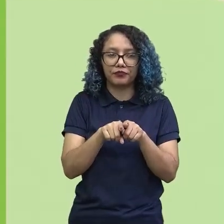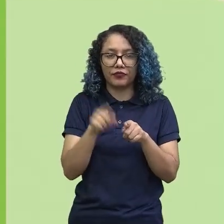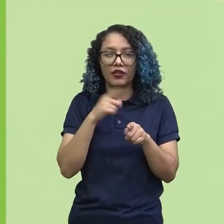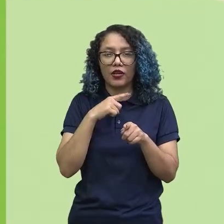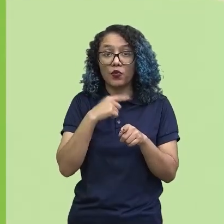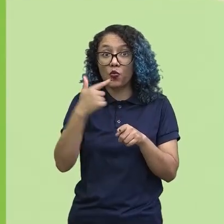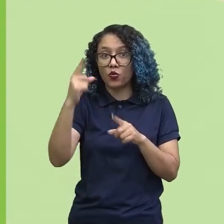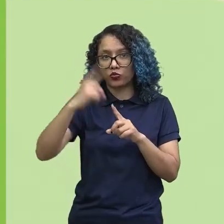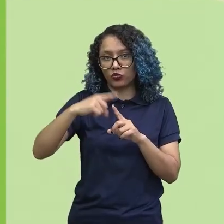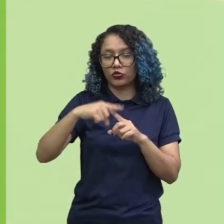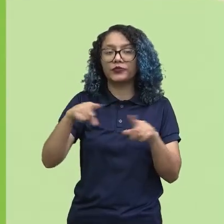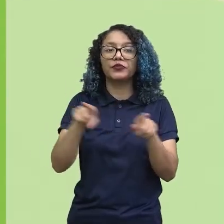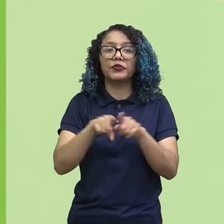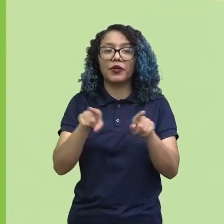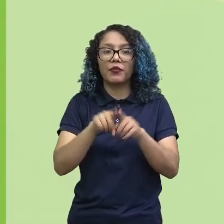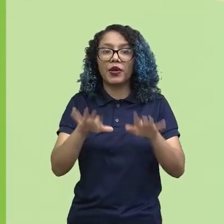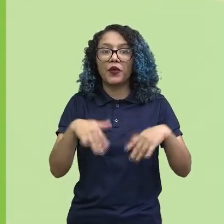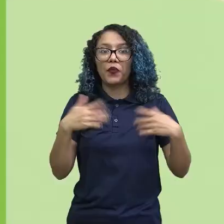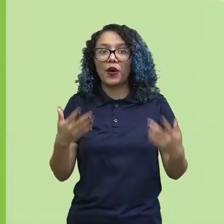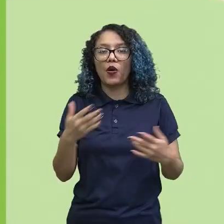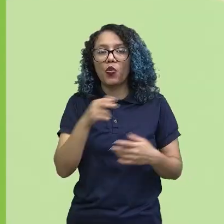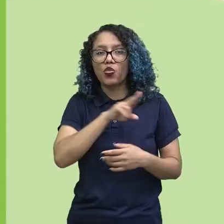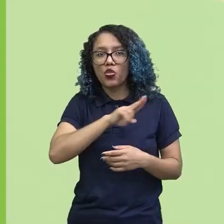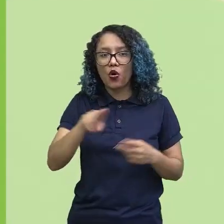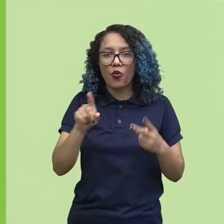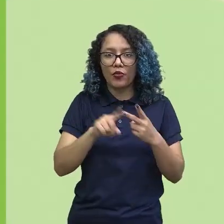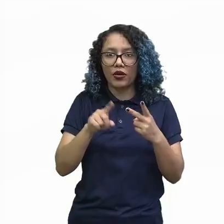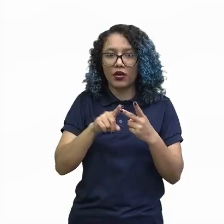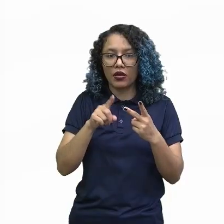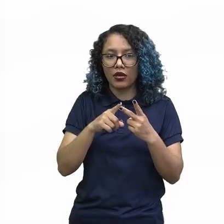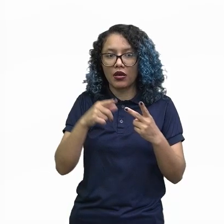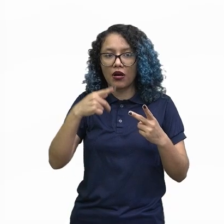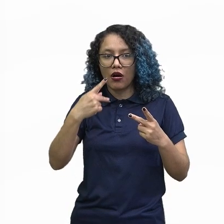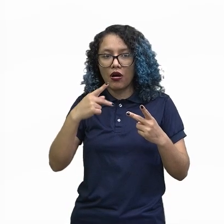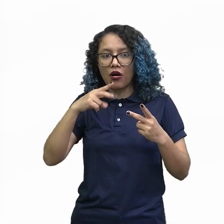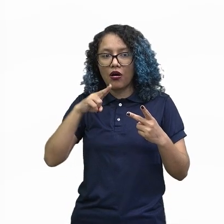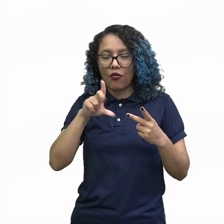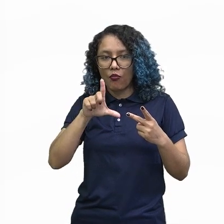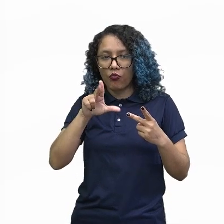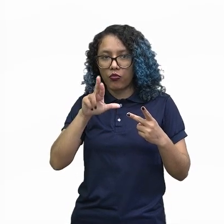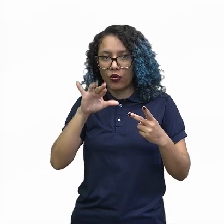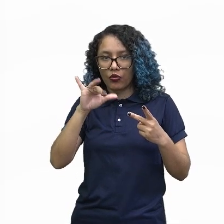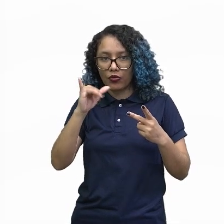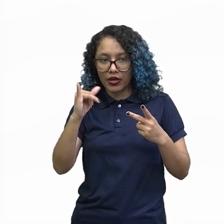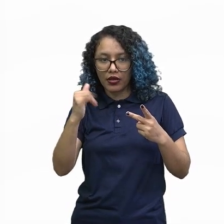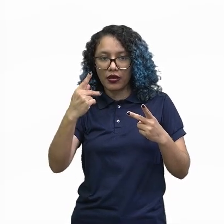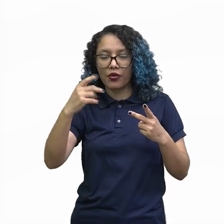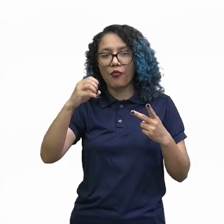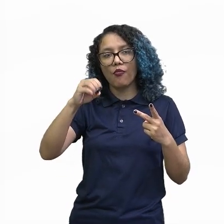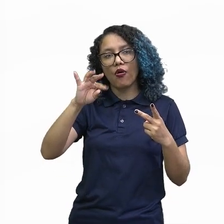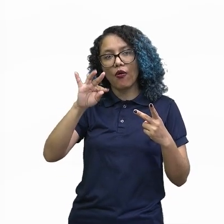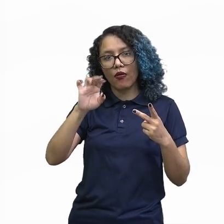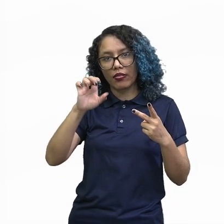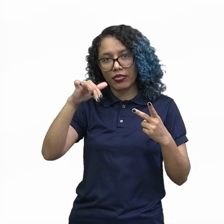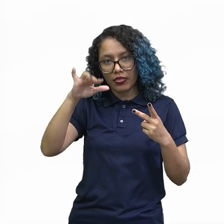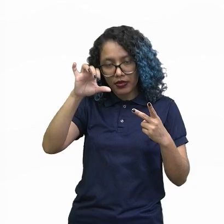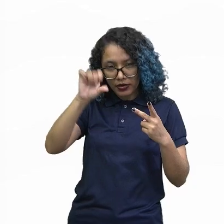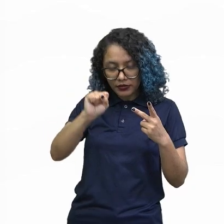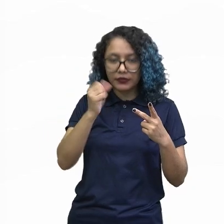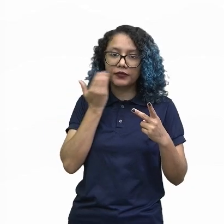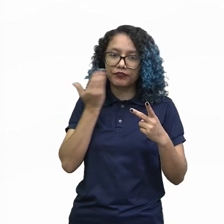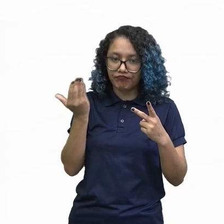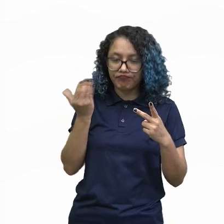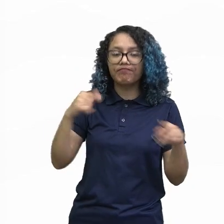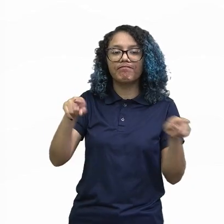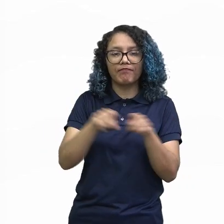encontrar outro tipo de célula embrionária, que são as pluripotentes. Observa e vamos dar uma lida na nossa informação. Essas células também